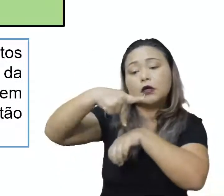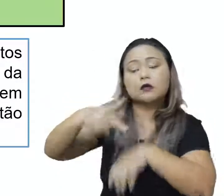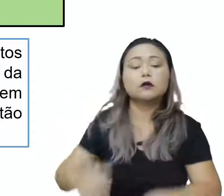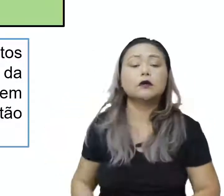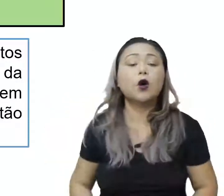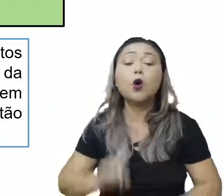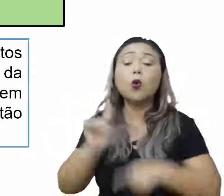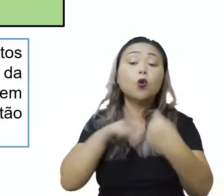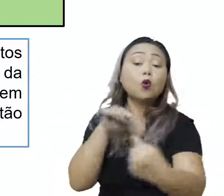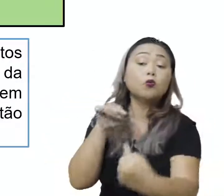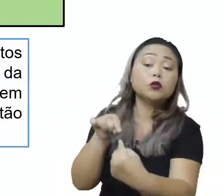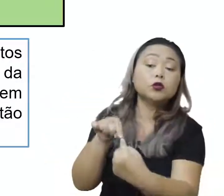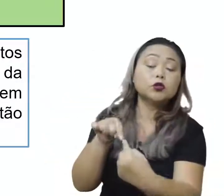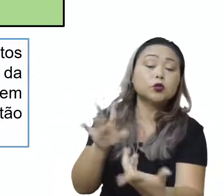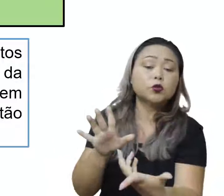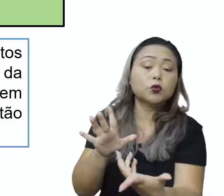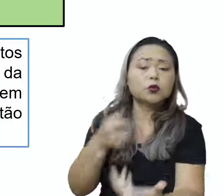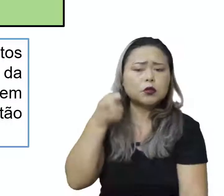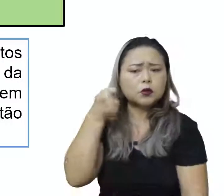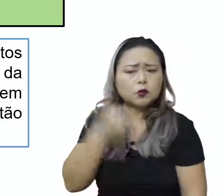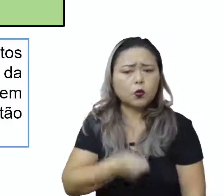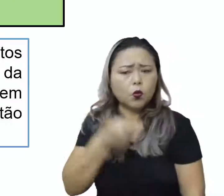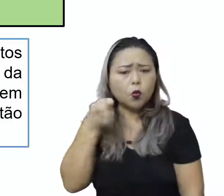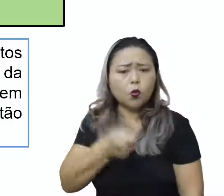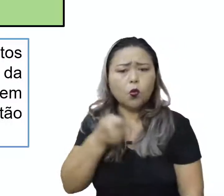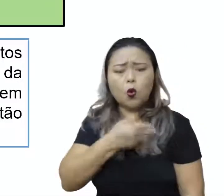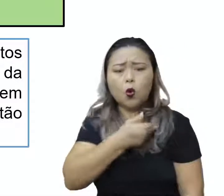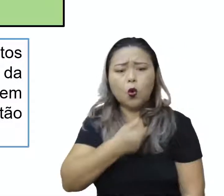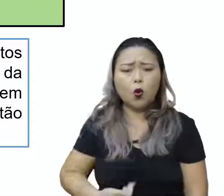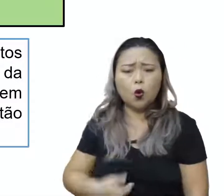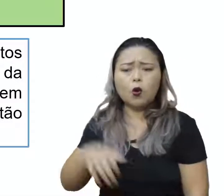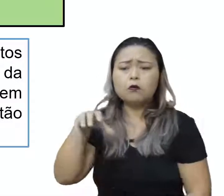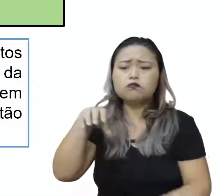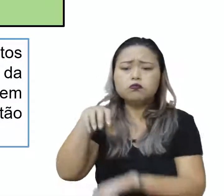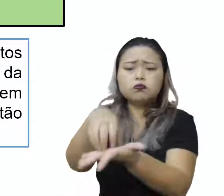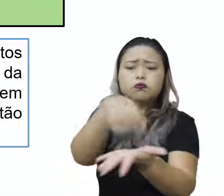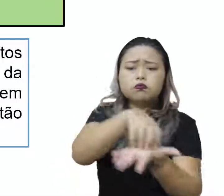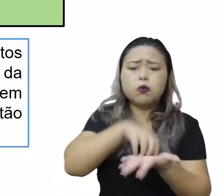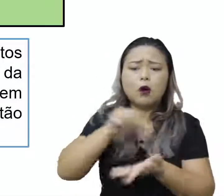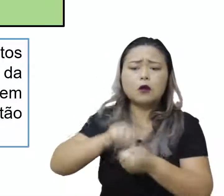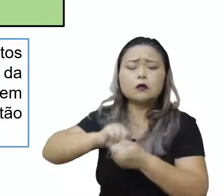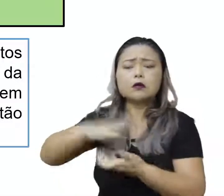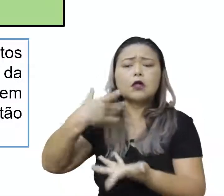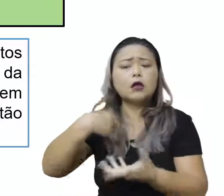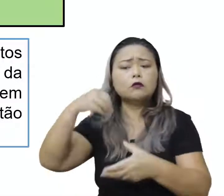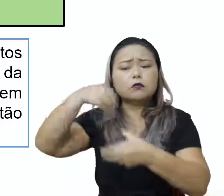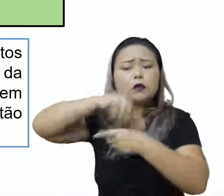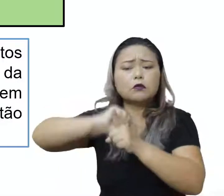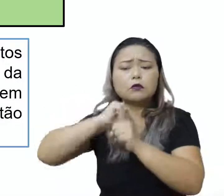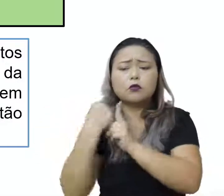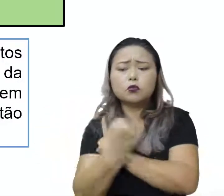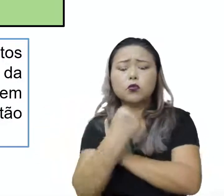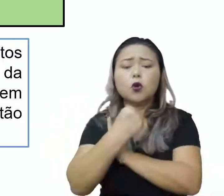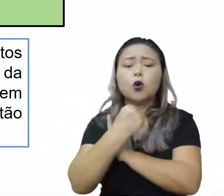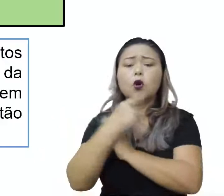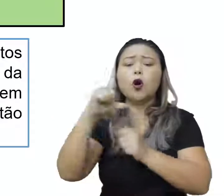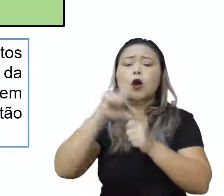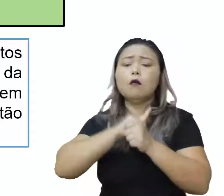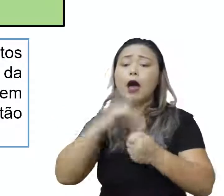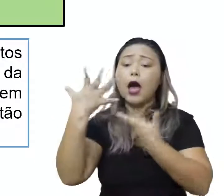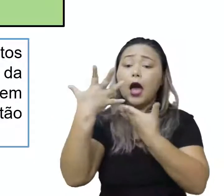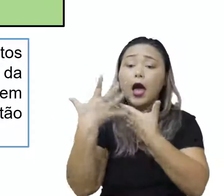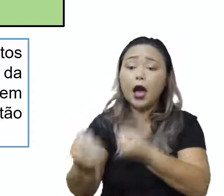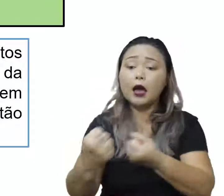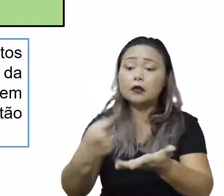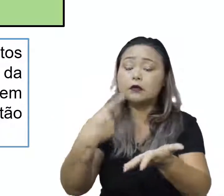Objetivo? Pressionar muitos governos e setores da sociedade a assumirem o compromisso